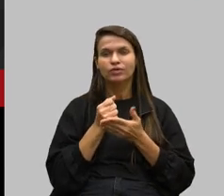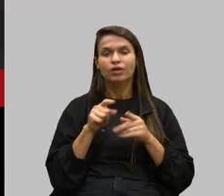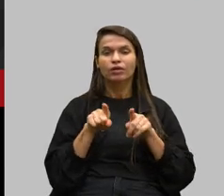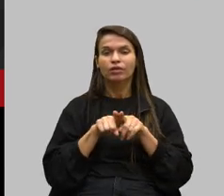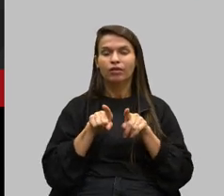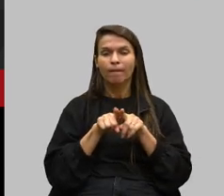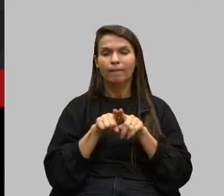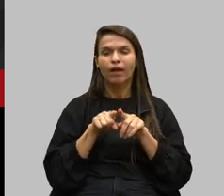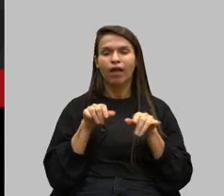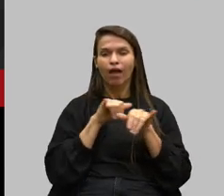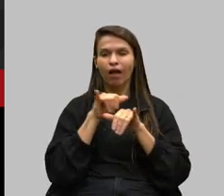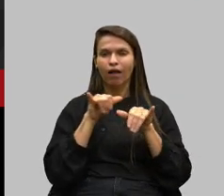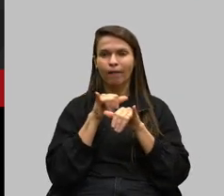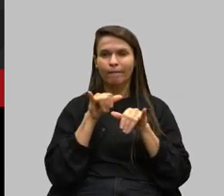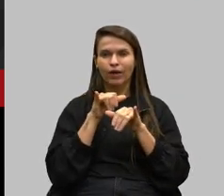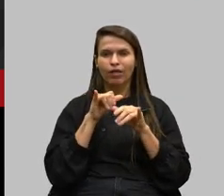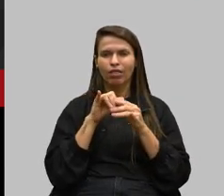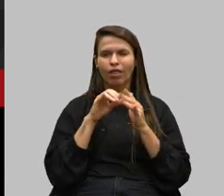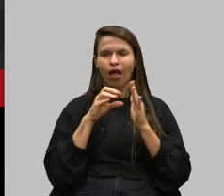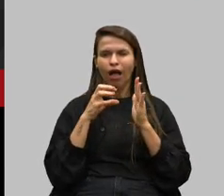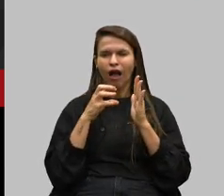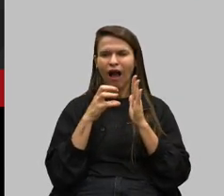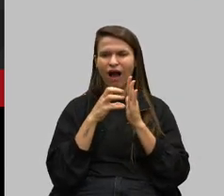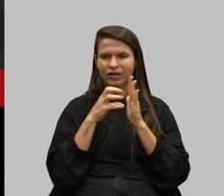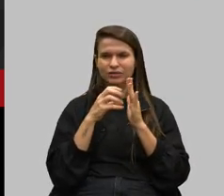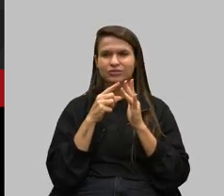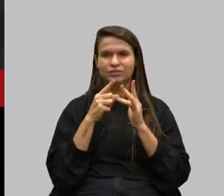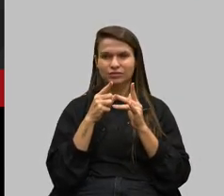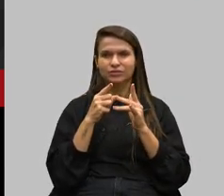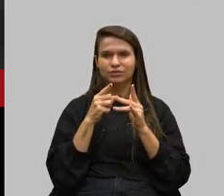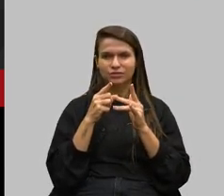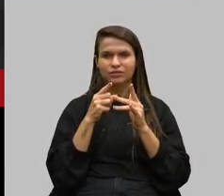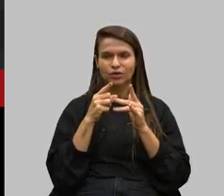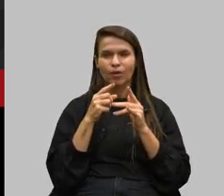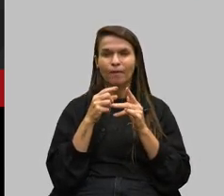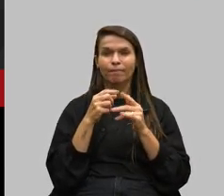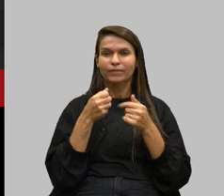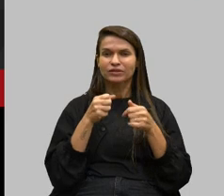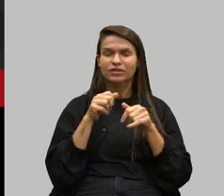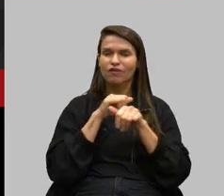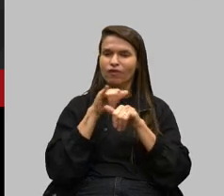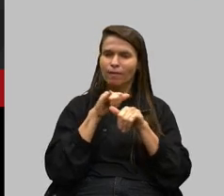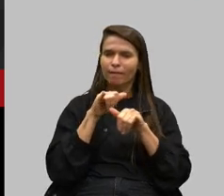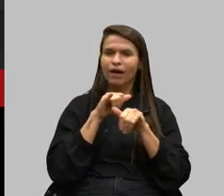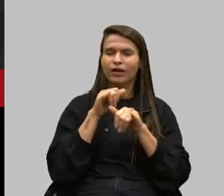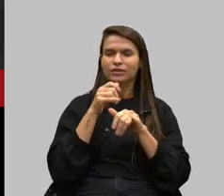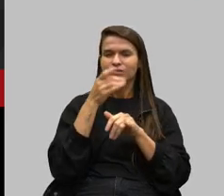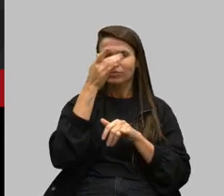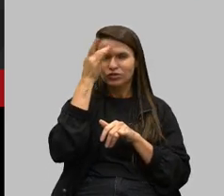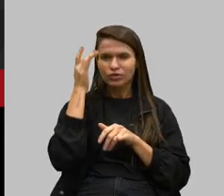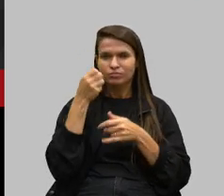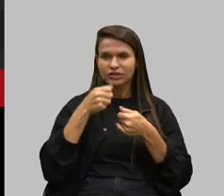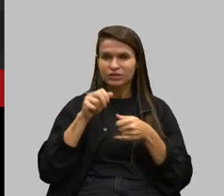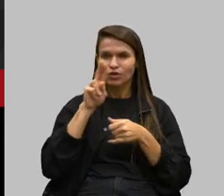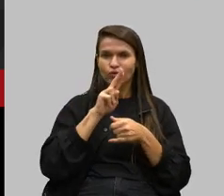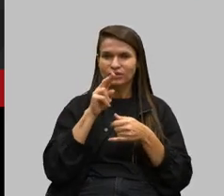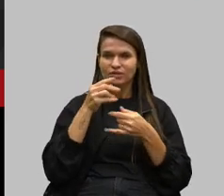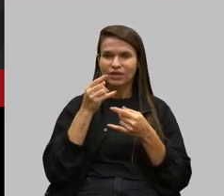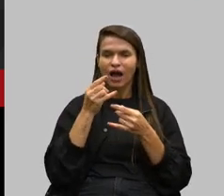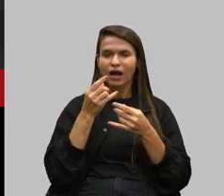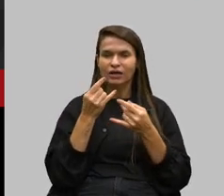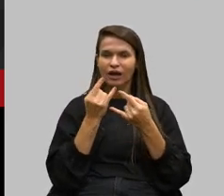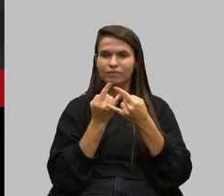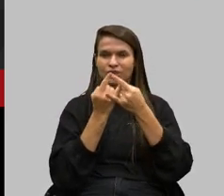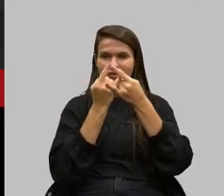para tentar evitar o contágio de pessoas né a campanha do carnaval também né uma campanha